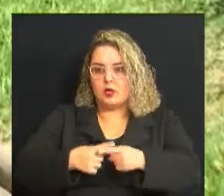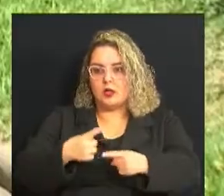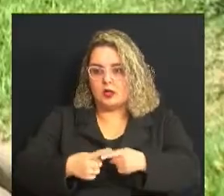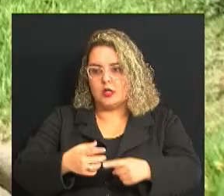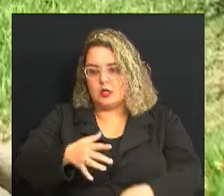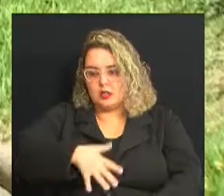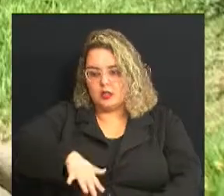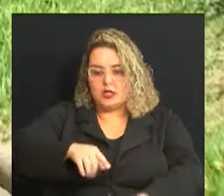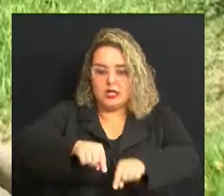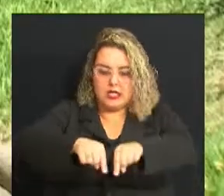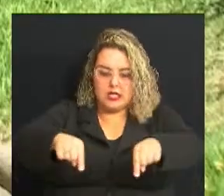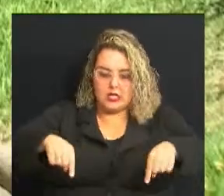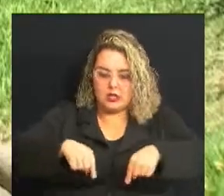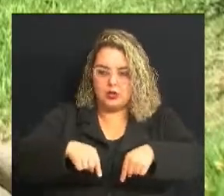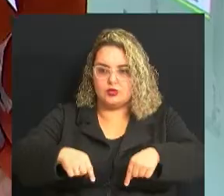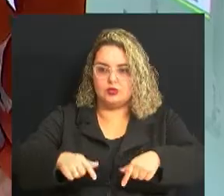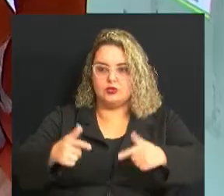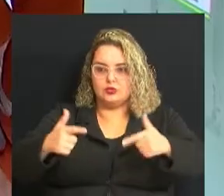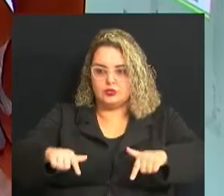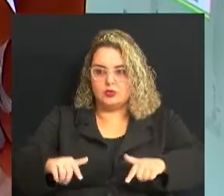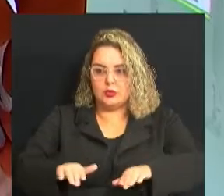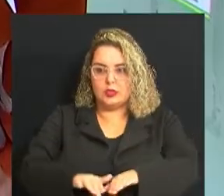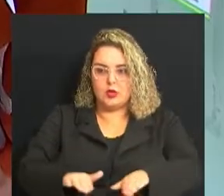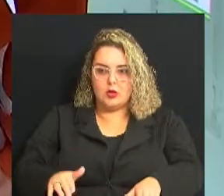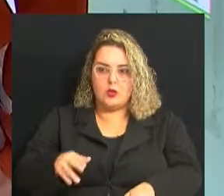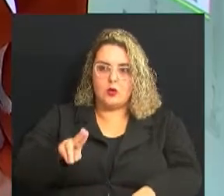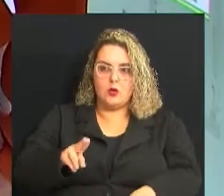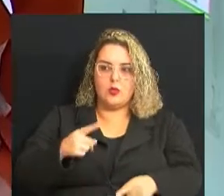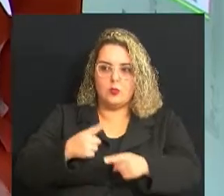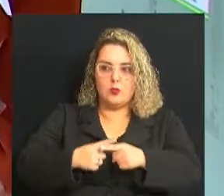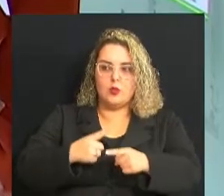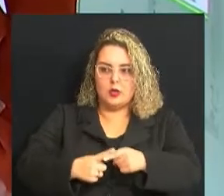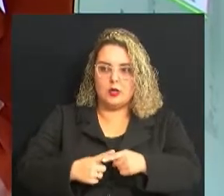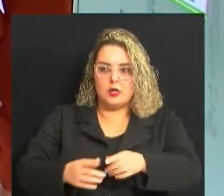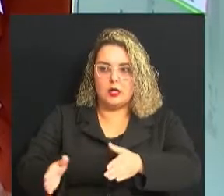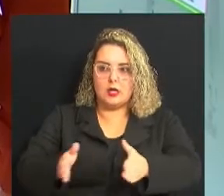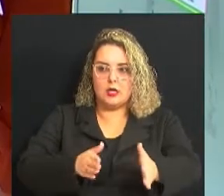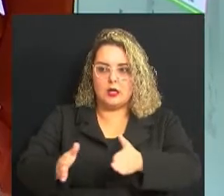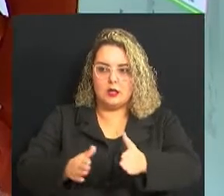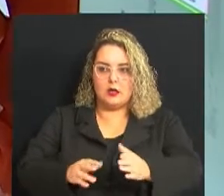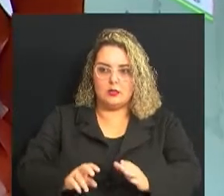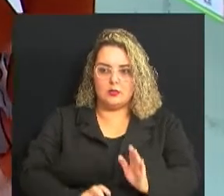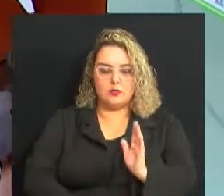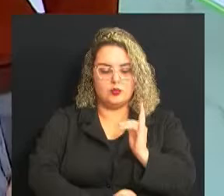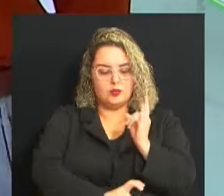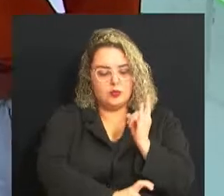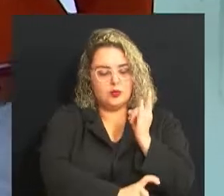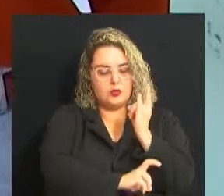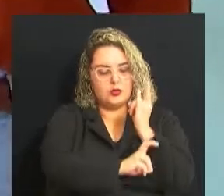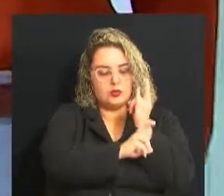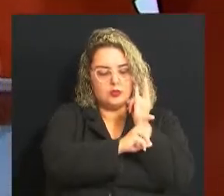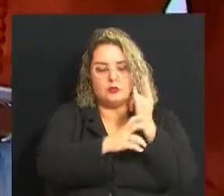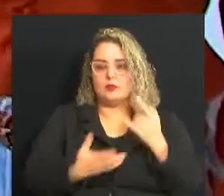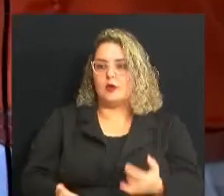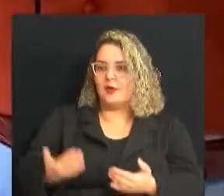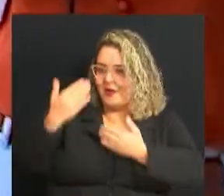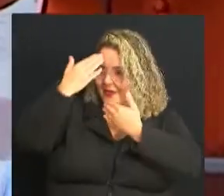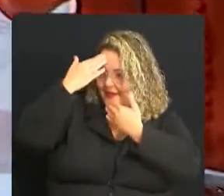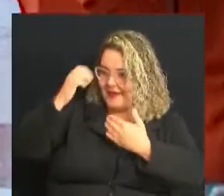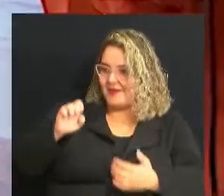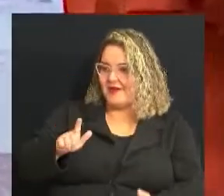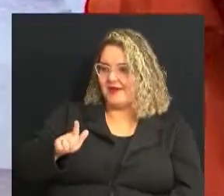sala está no ambiente térreo ou porque é assegurada a acessibilidade por elevadores. Muito obrigado, Egli.